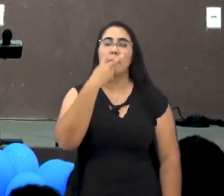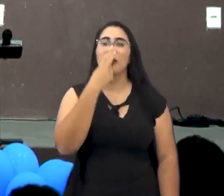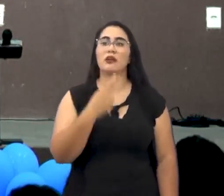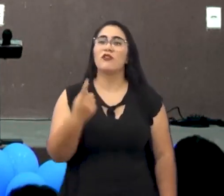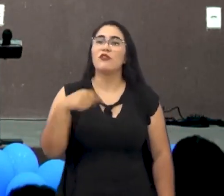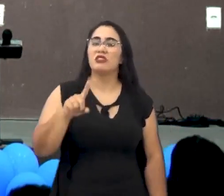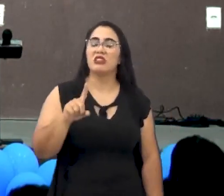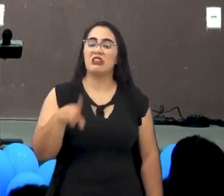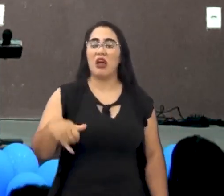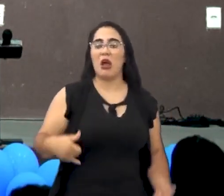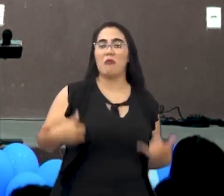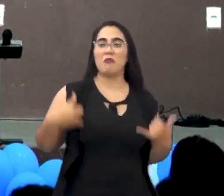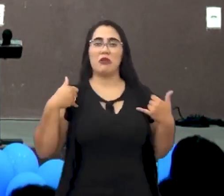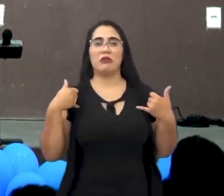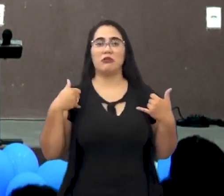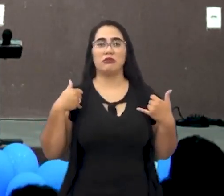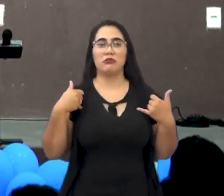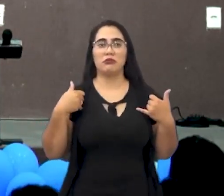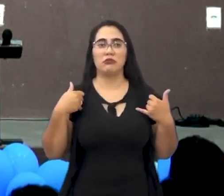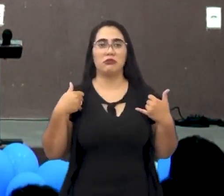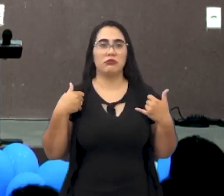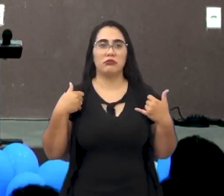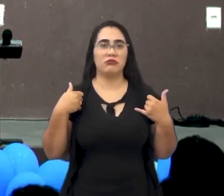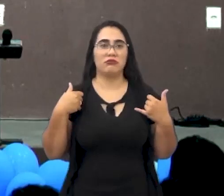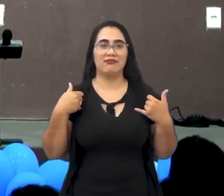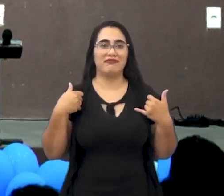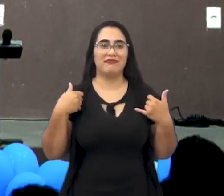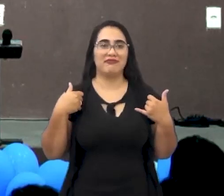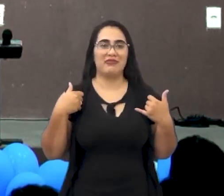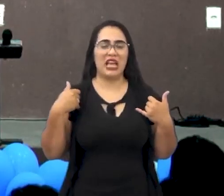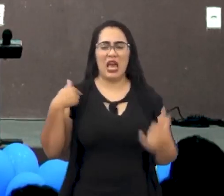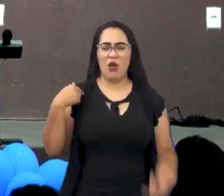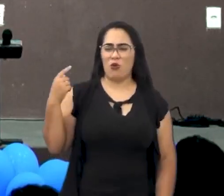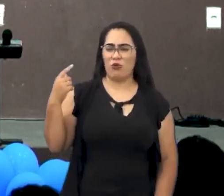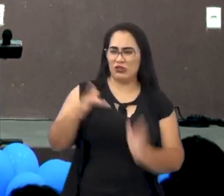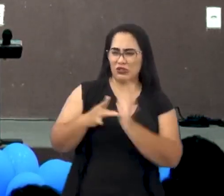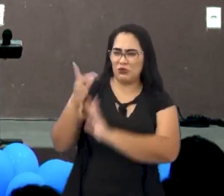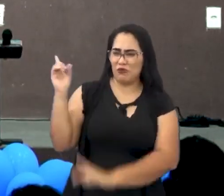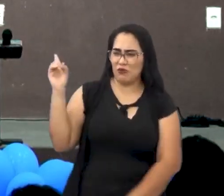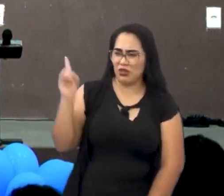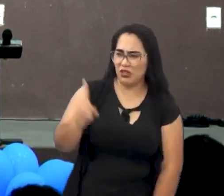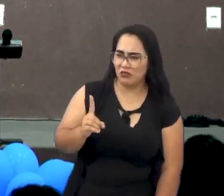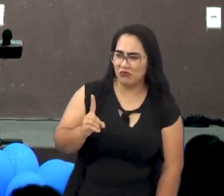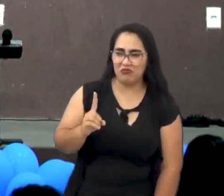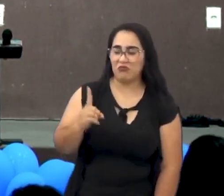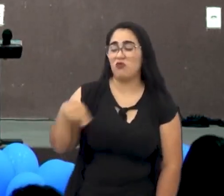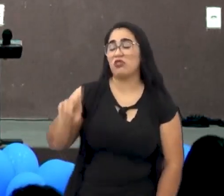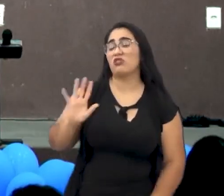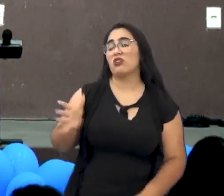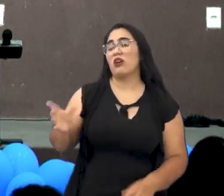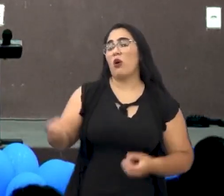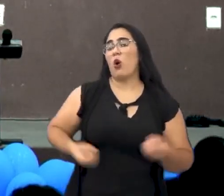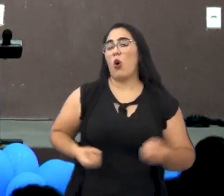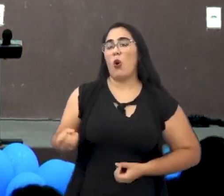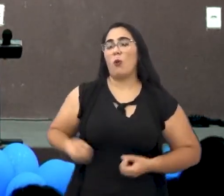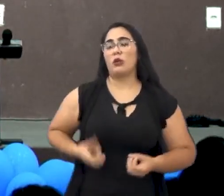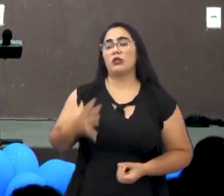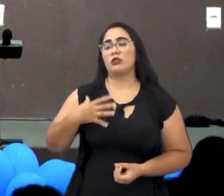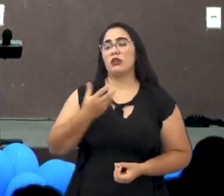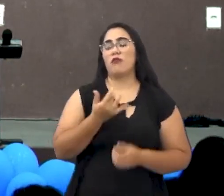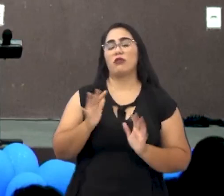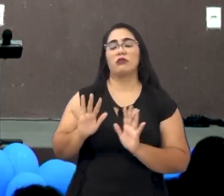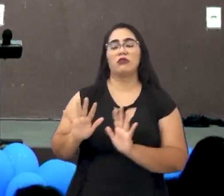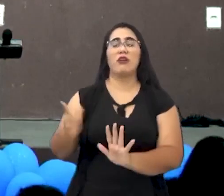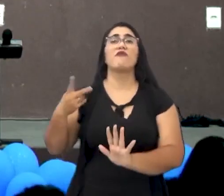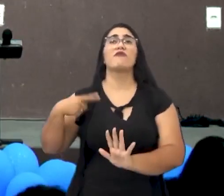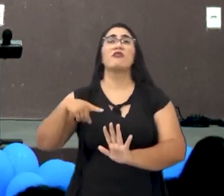se acham. Então eu não vim para vocês. Vocês já têm as obras de vocês que salvam vocês. Então vão para o céu, um tripo e